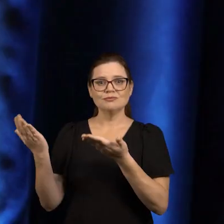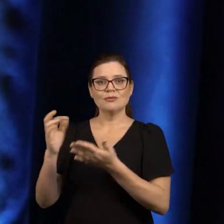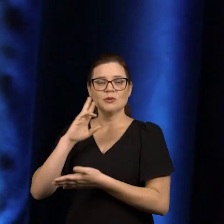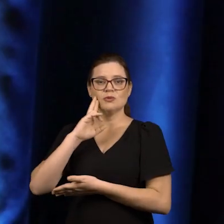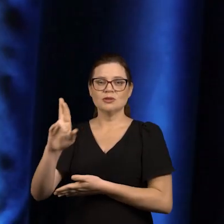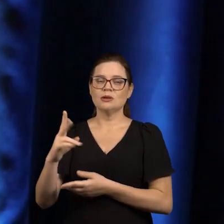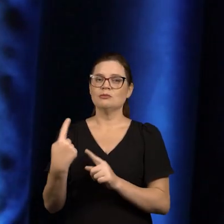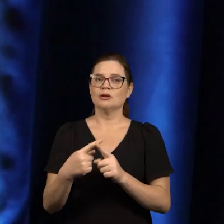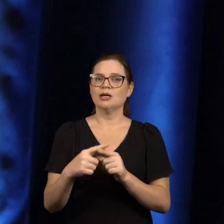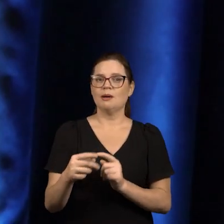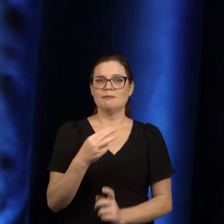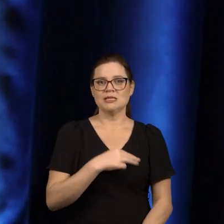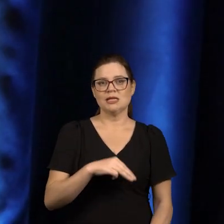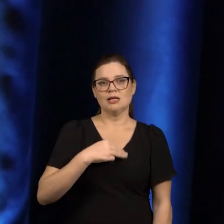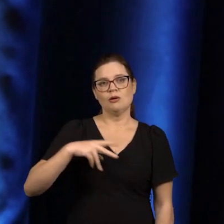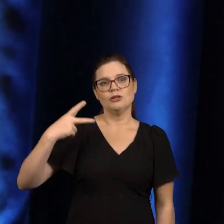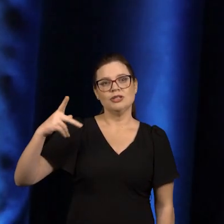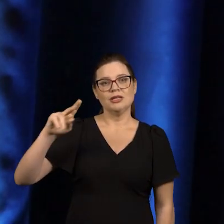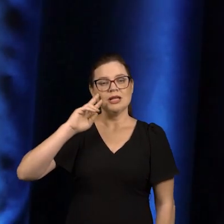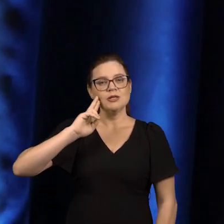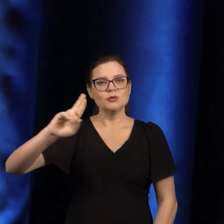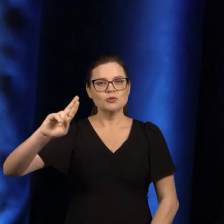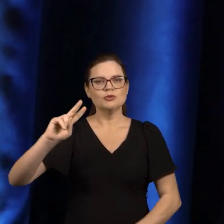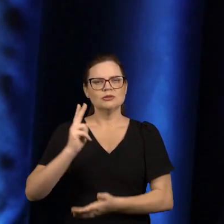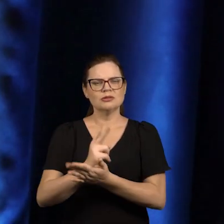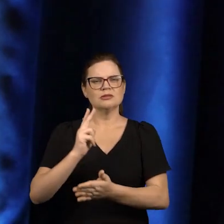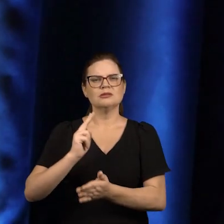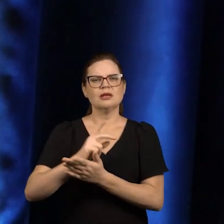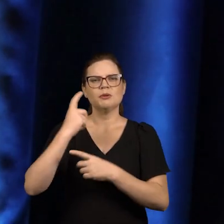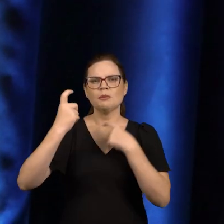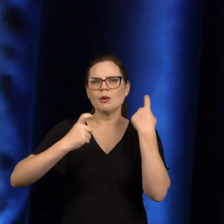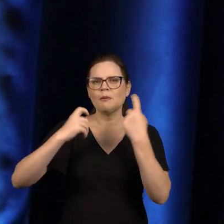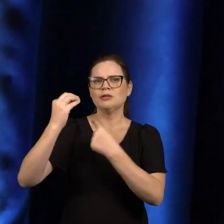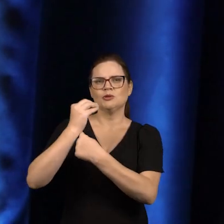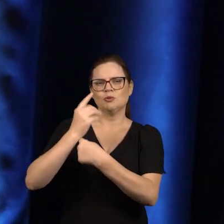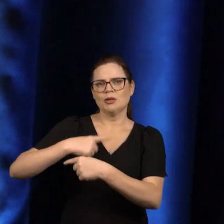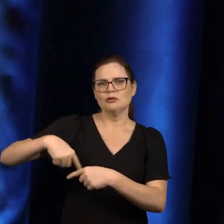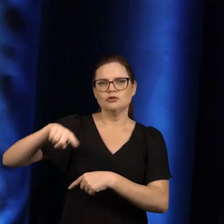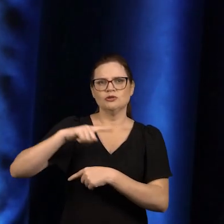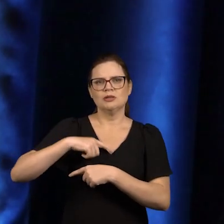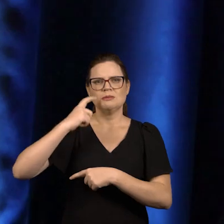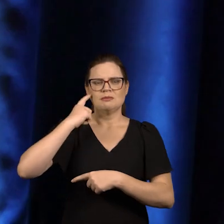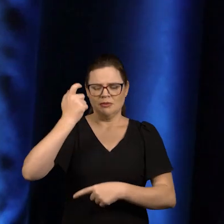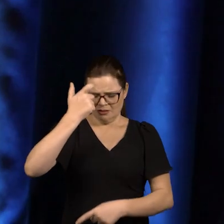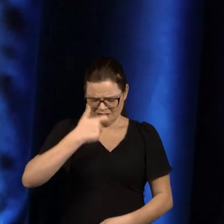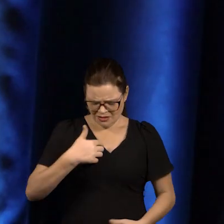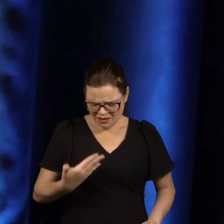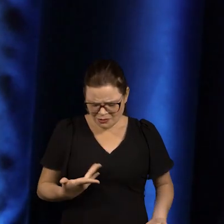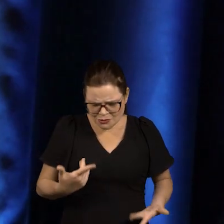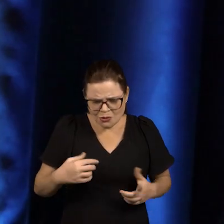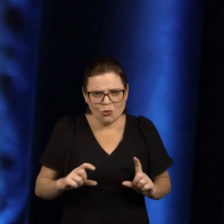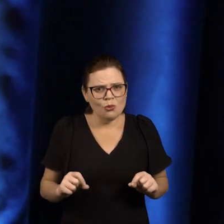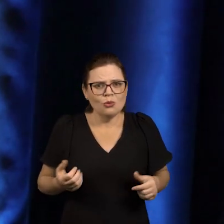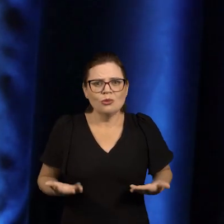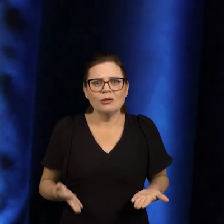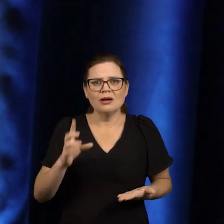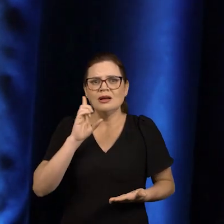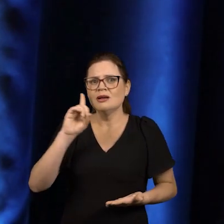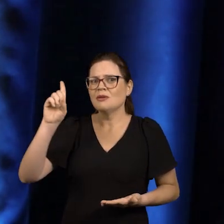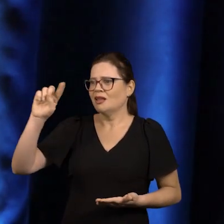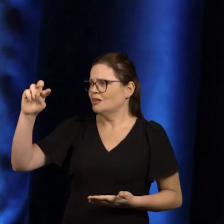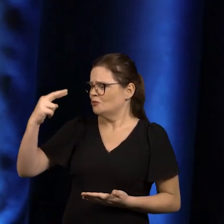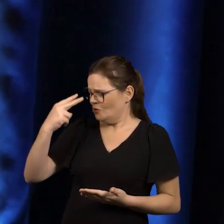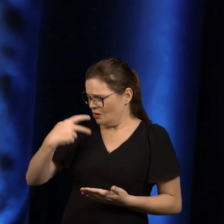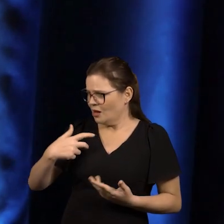no seu projeto, se preocupando conosco. Alguém poderia dizer assim, mas quem sou eu para Deus se preocupar comigo